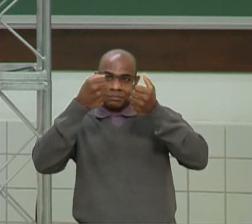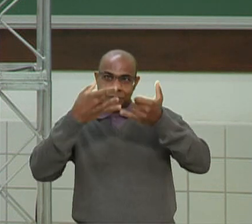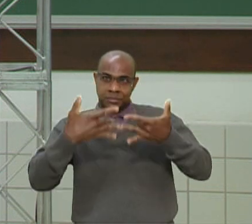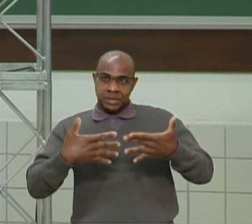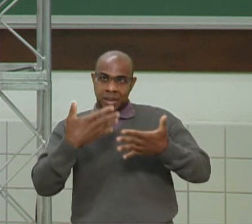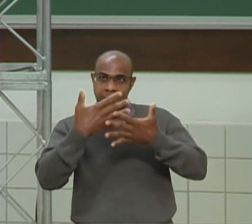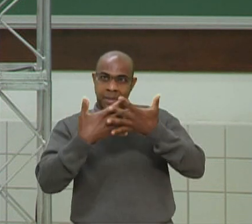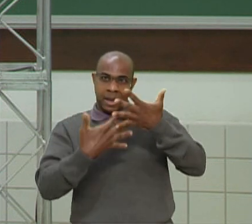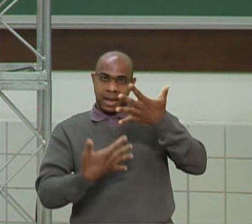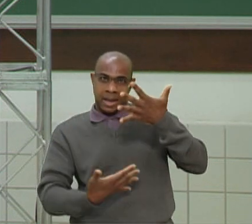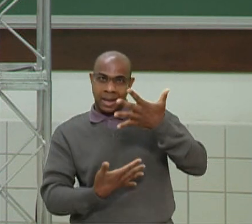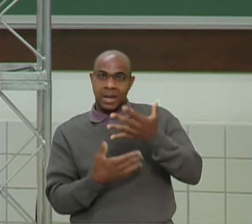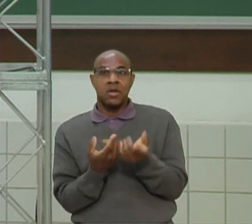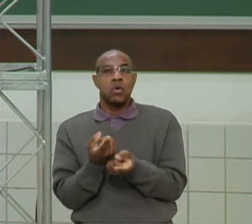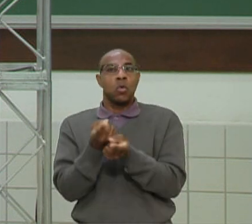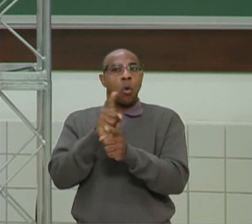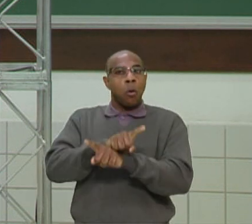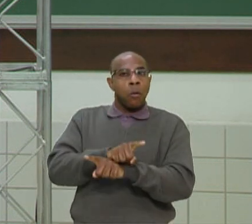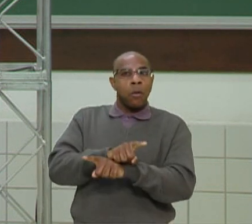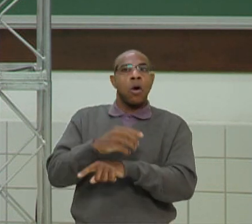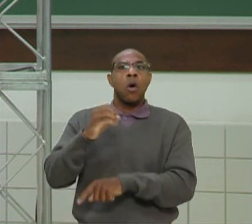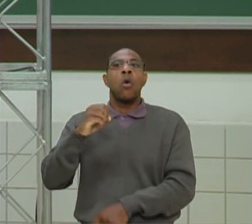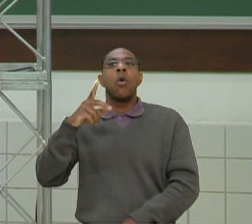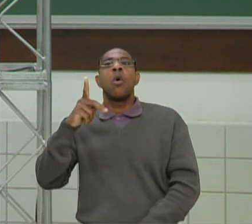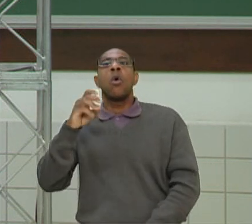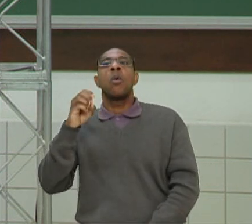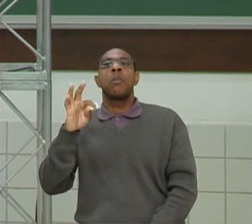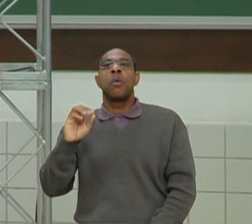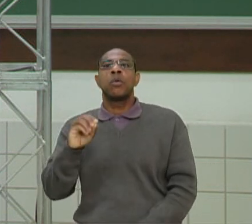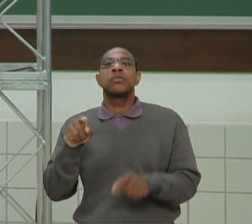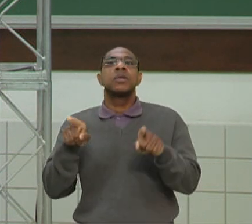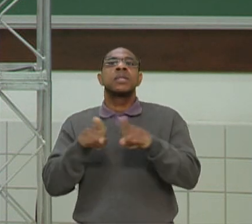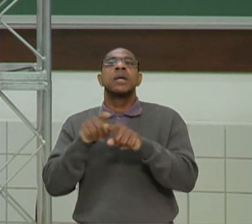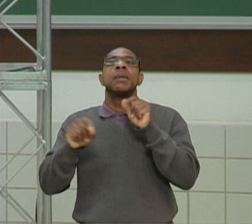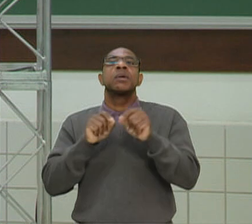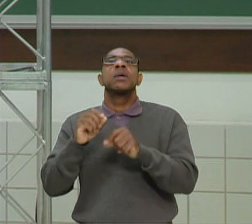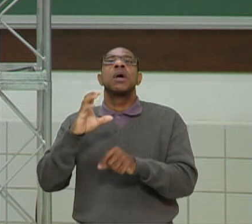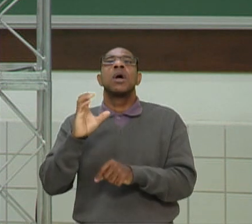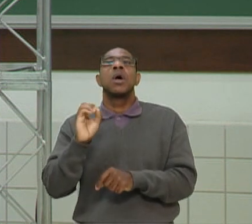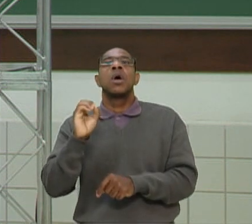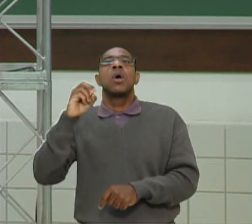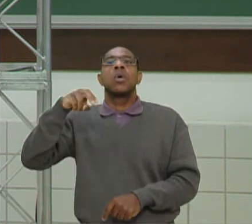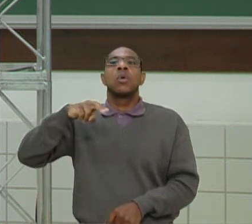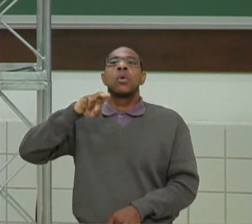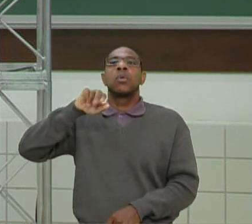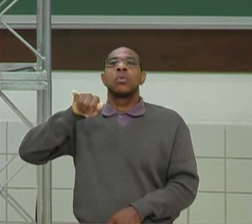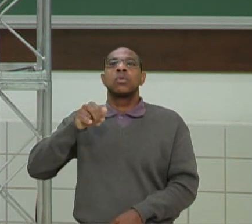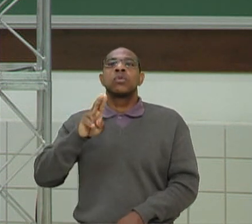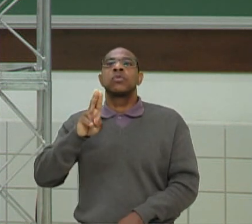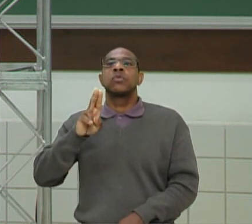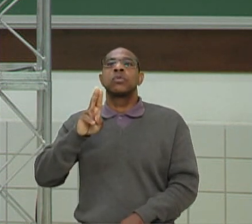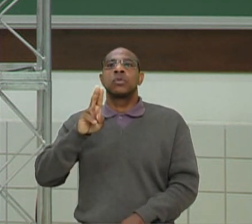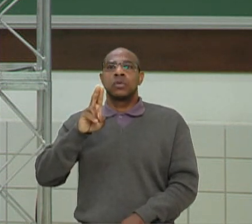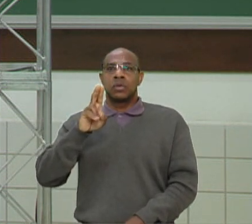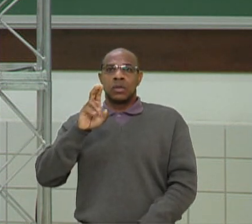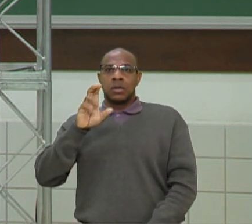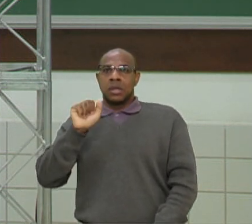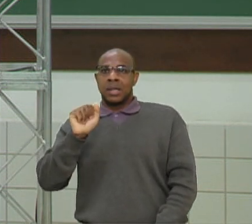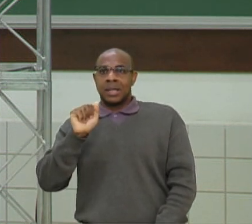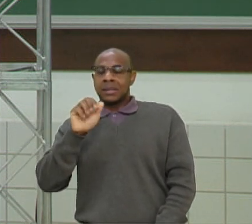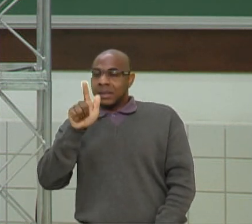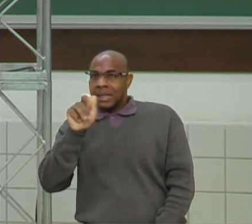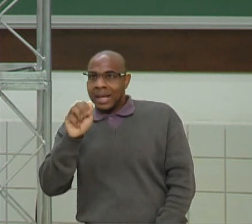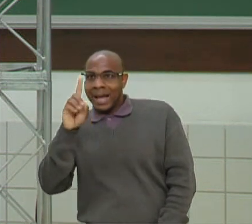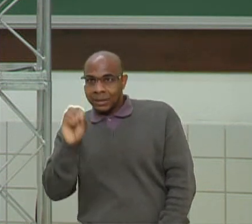do oposto, né? E também do conjugado, que pode aparecer em algumas operações. Agora, a gente vai para uma outra